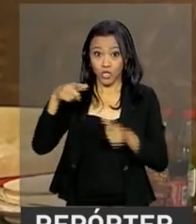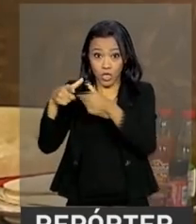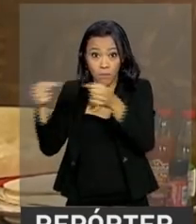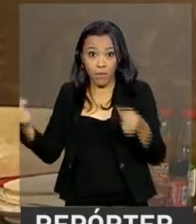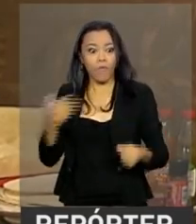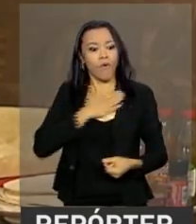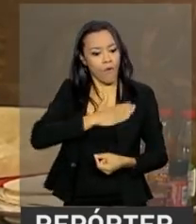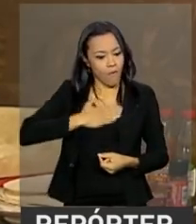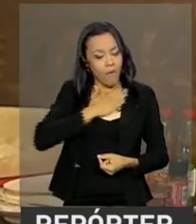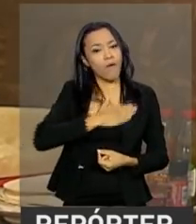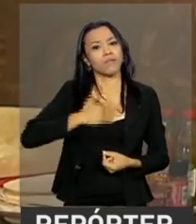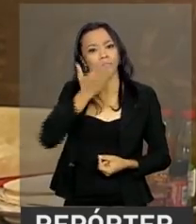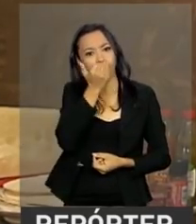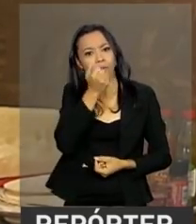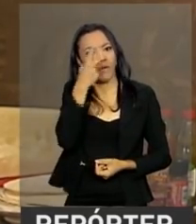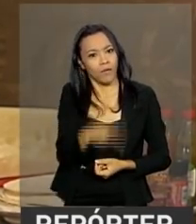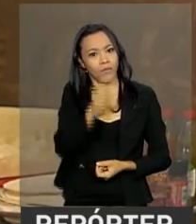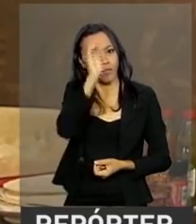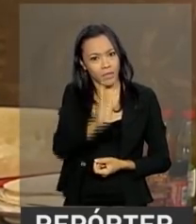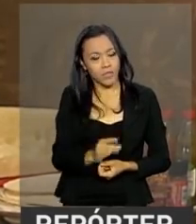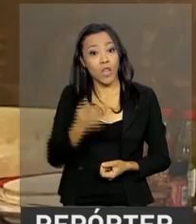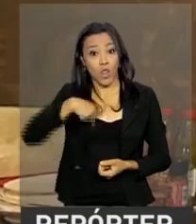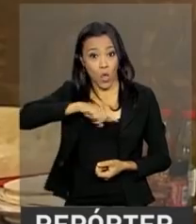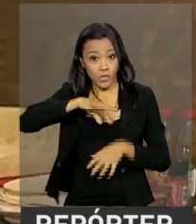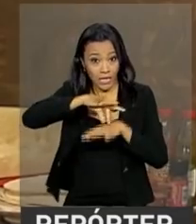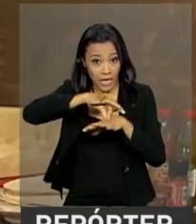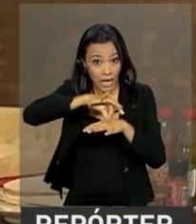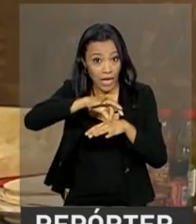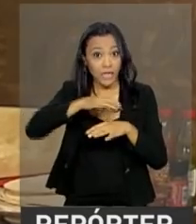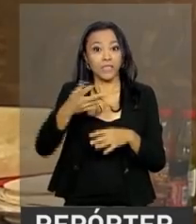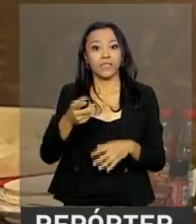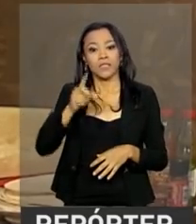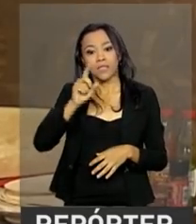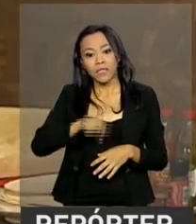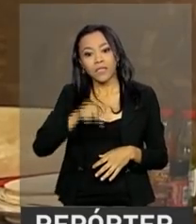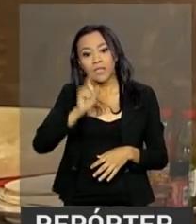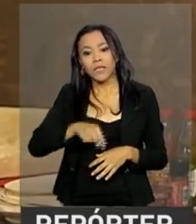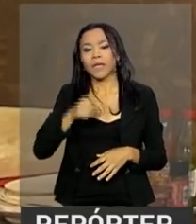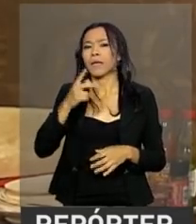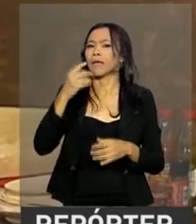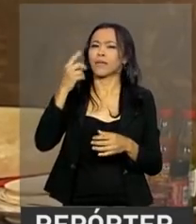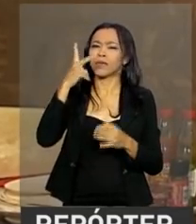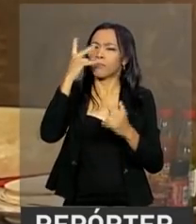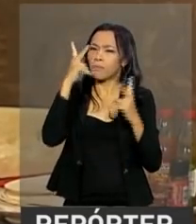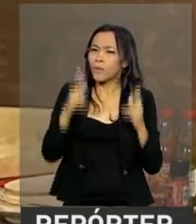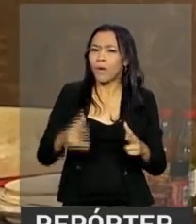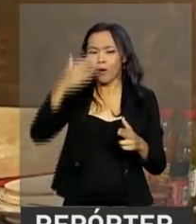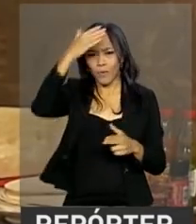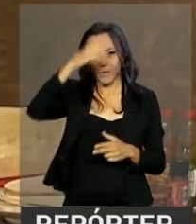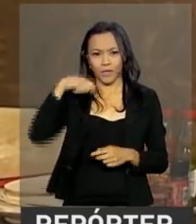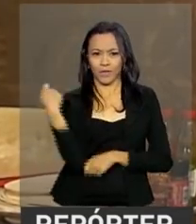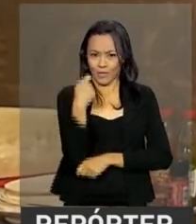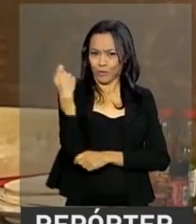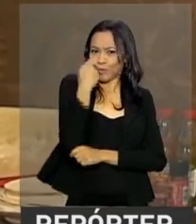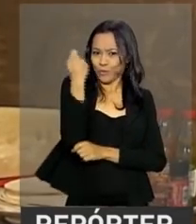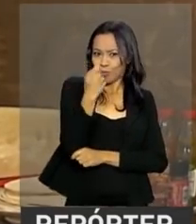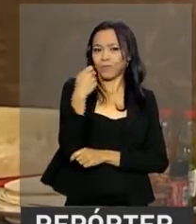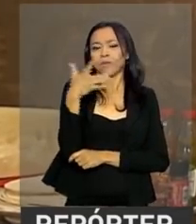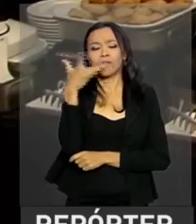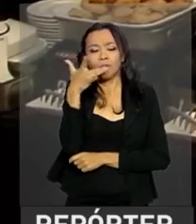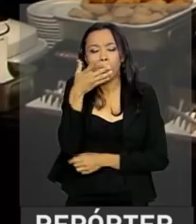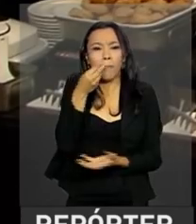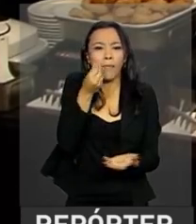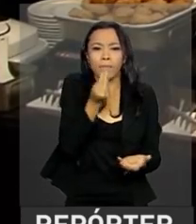aceitam muito bem isso e a nossa carne, que ela é muito parecida com a do Rio Grande do Sul, onde a gente serve aqui, para os japoneses é o paladar